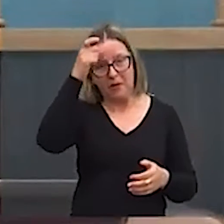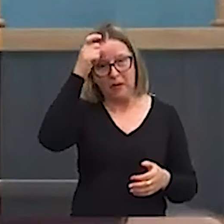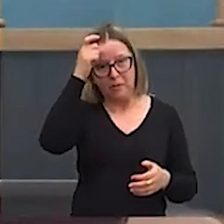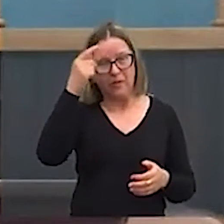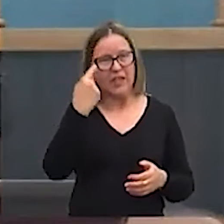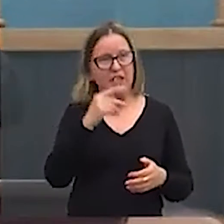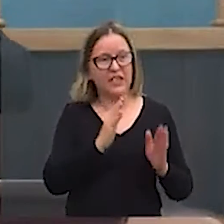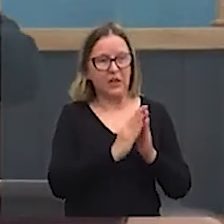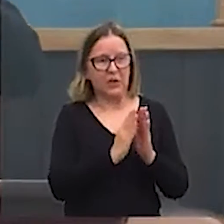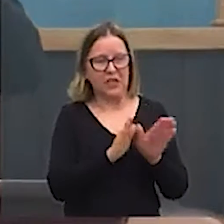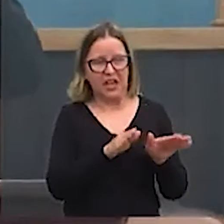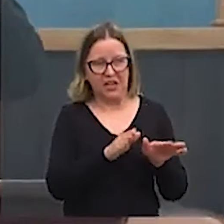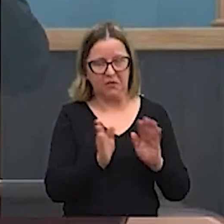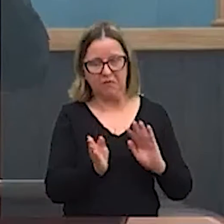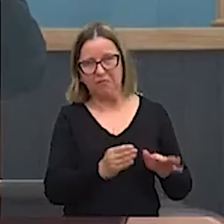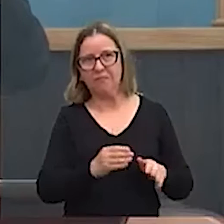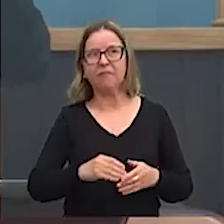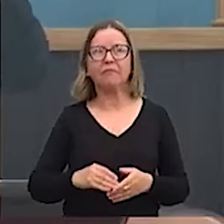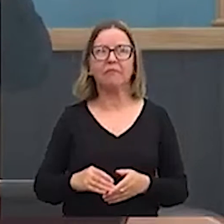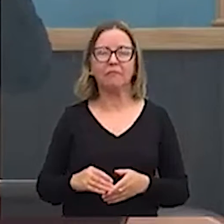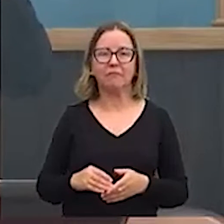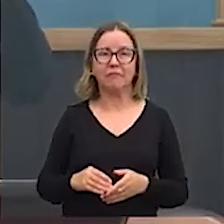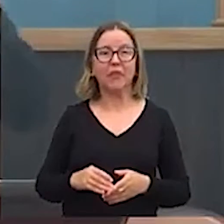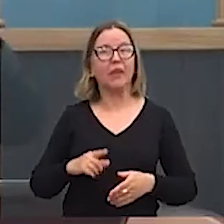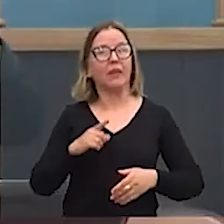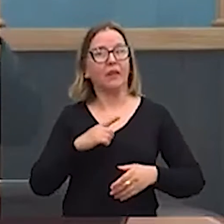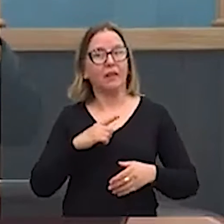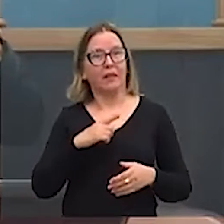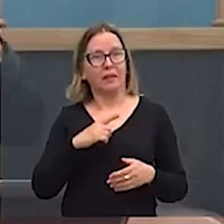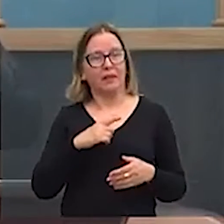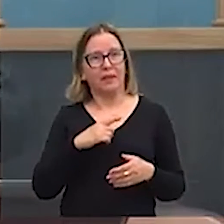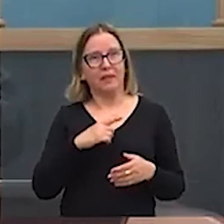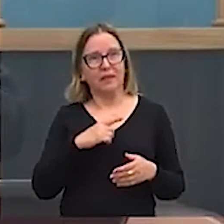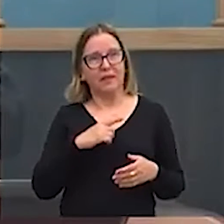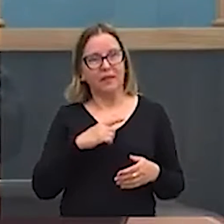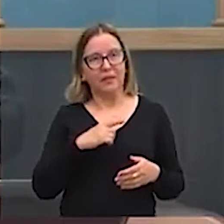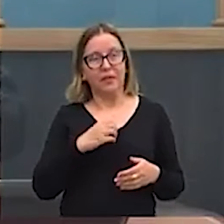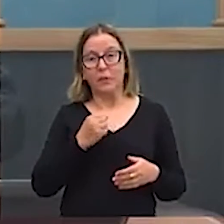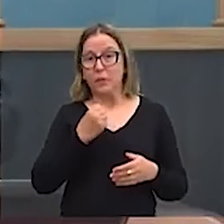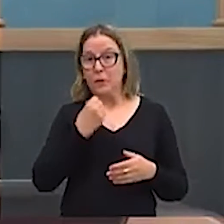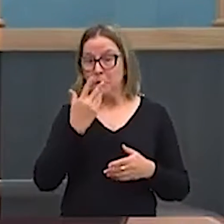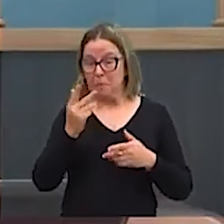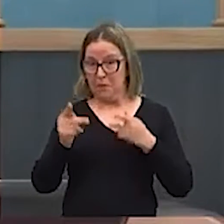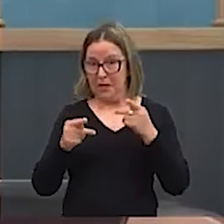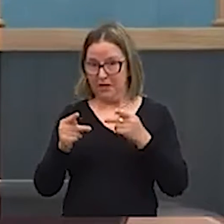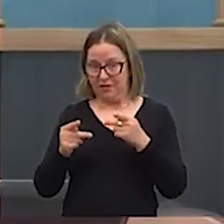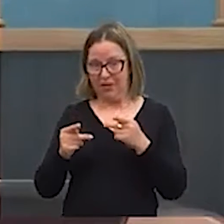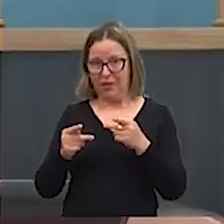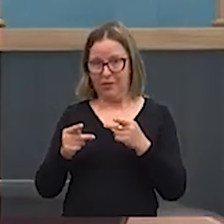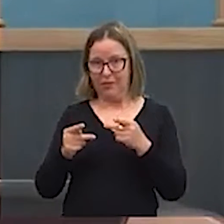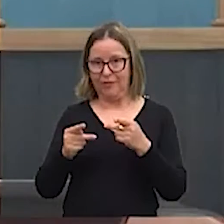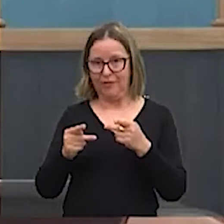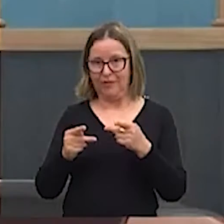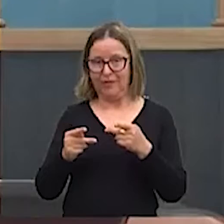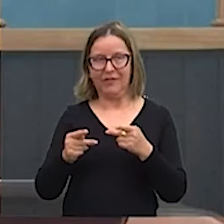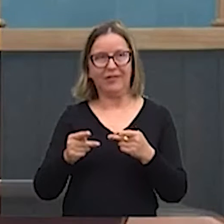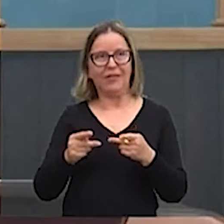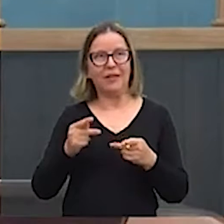foi preparado desde a fundação do mundo, e existem os malditos, não de meu